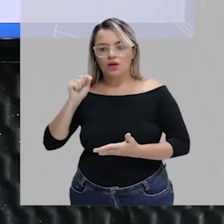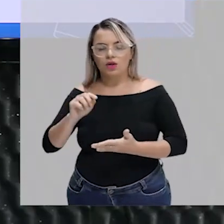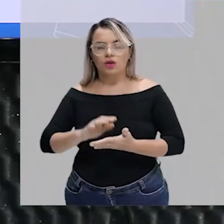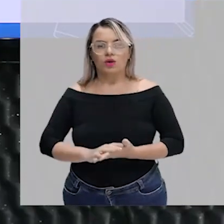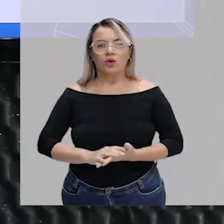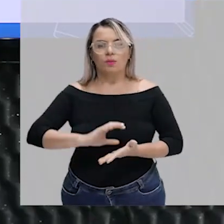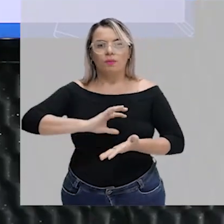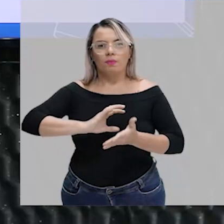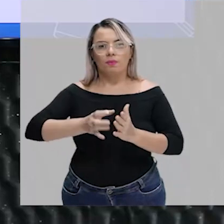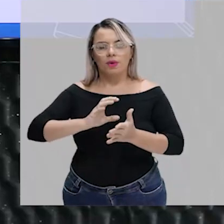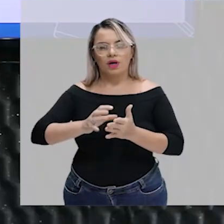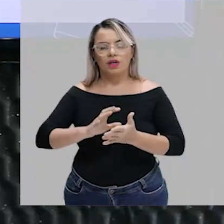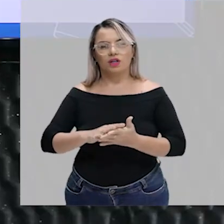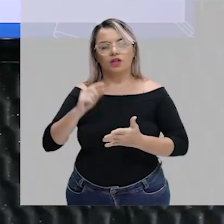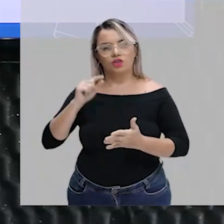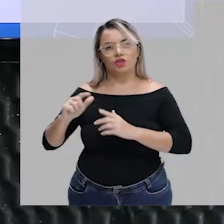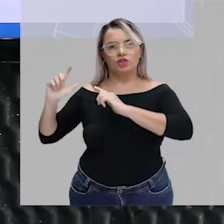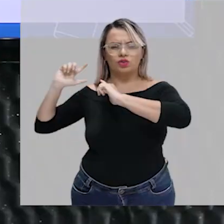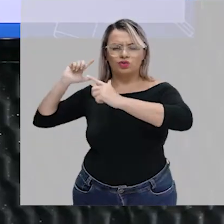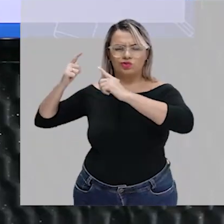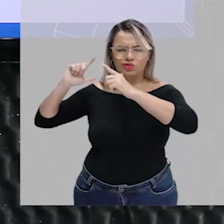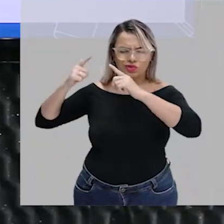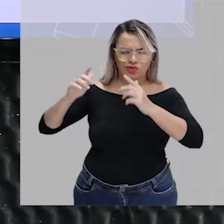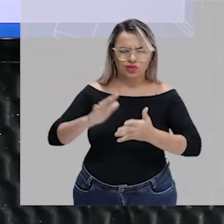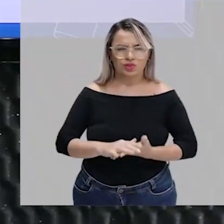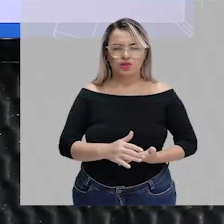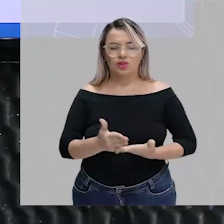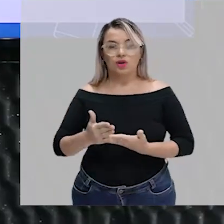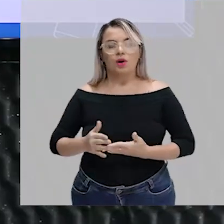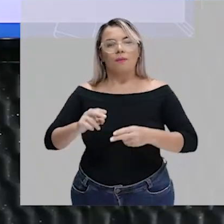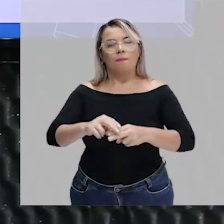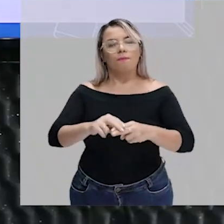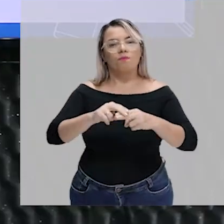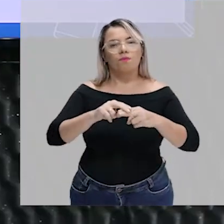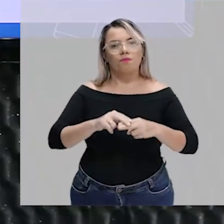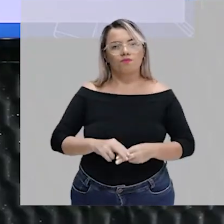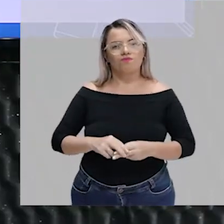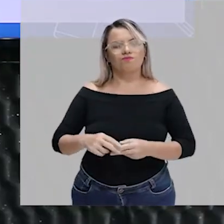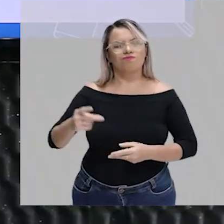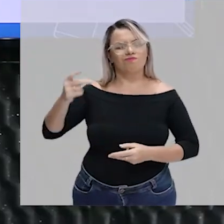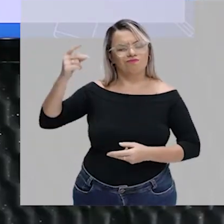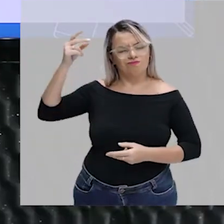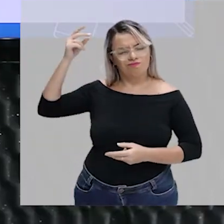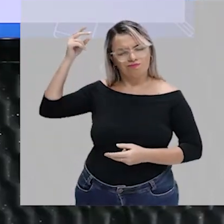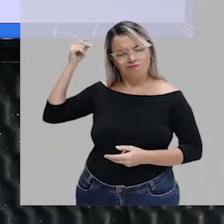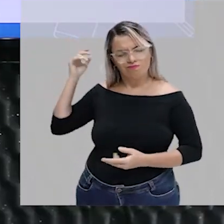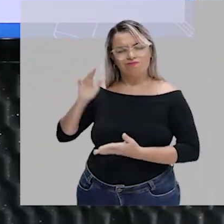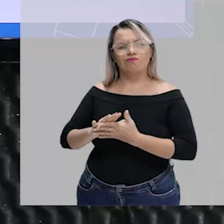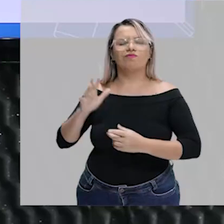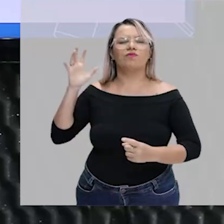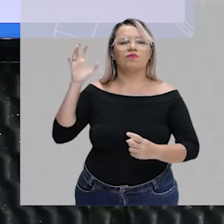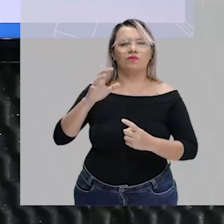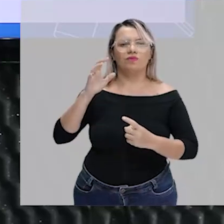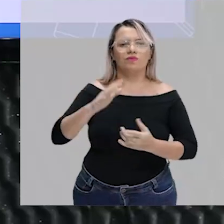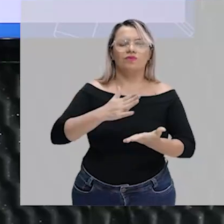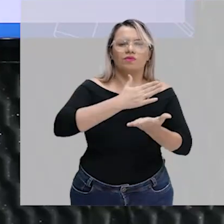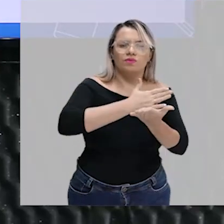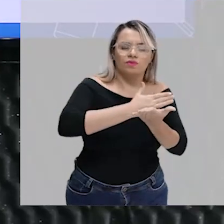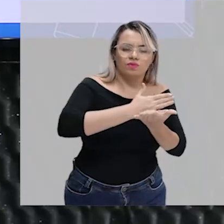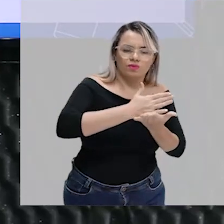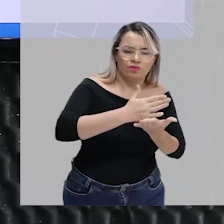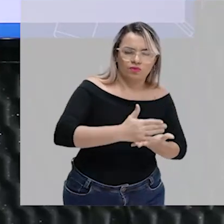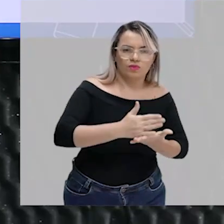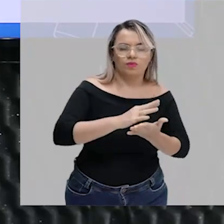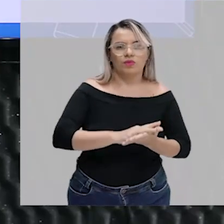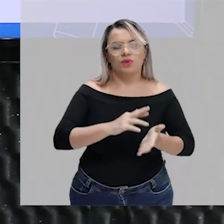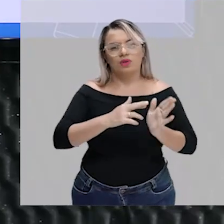Brasil também é fruto dessa época, né, desse contexto de formação ainda muito seminal, muito no início de um